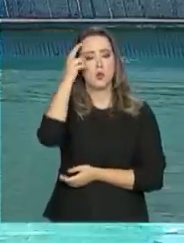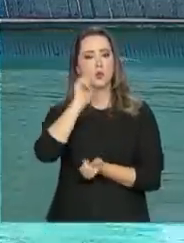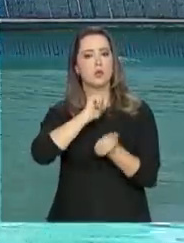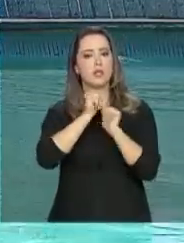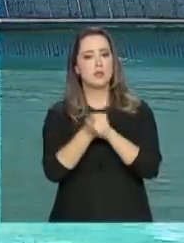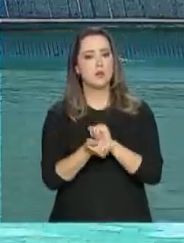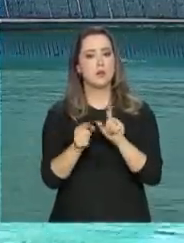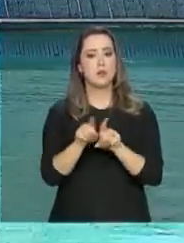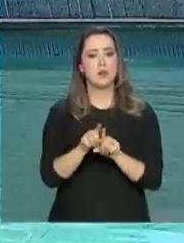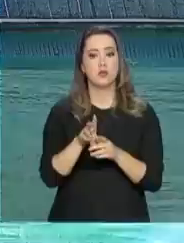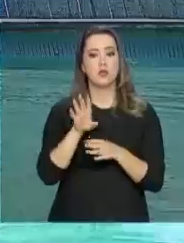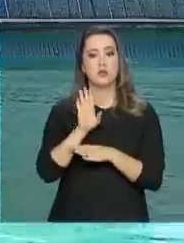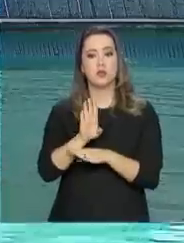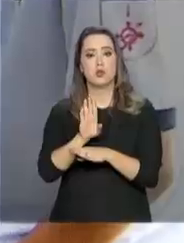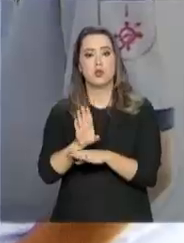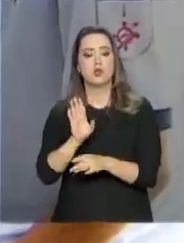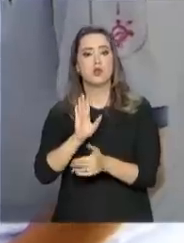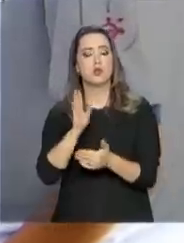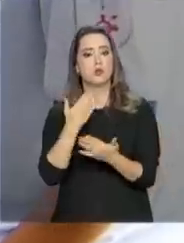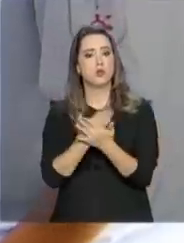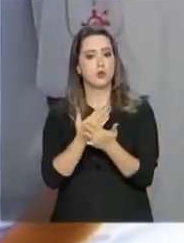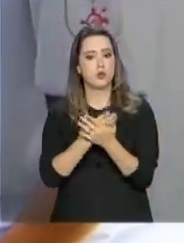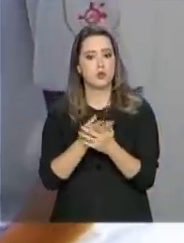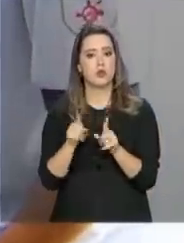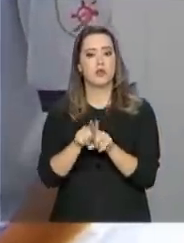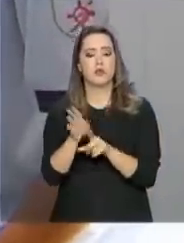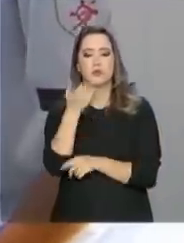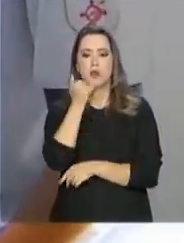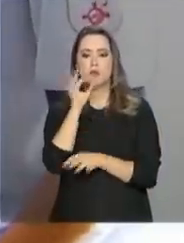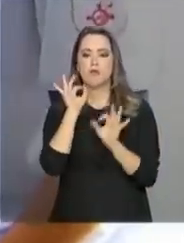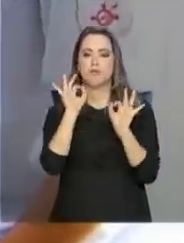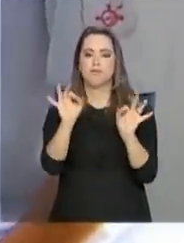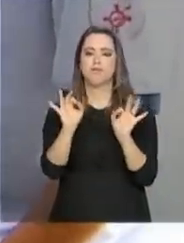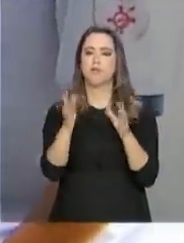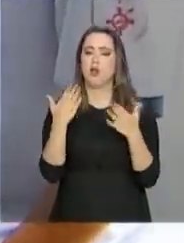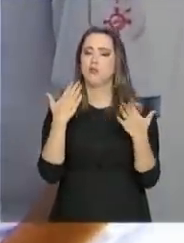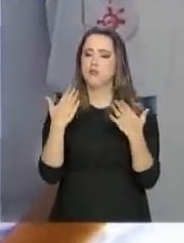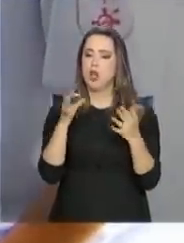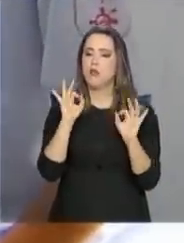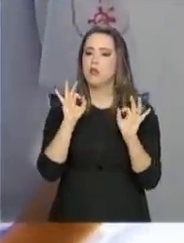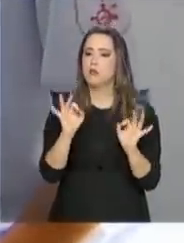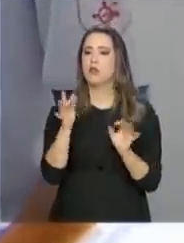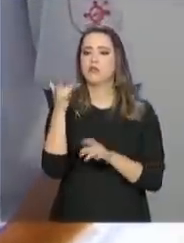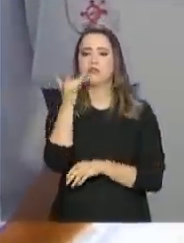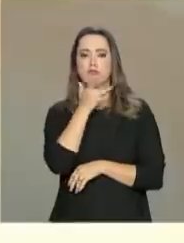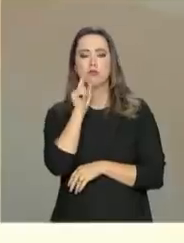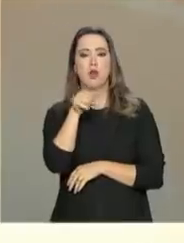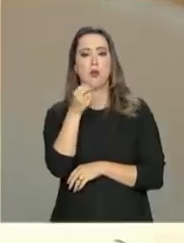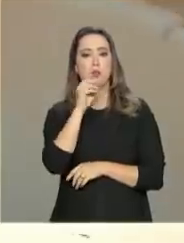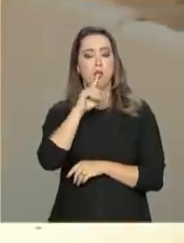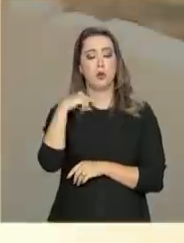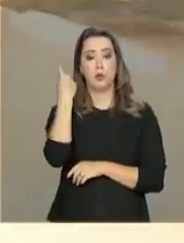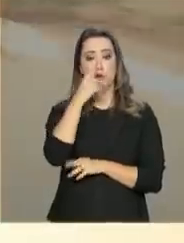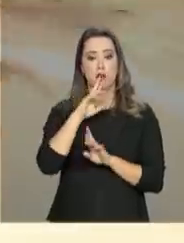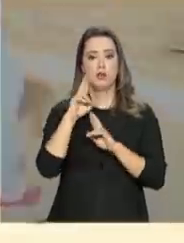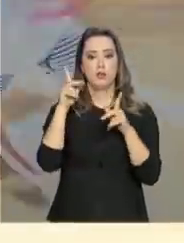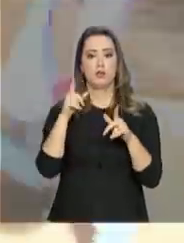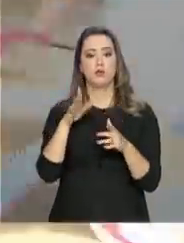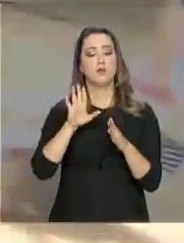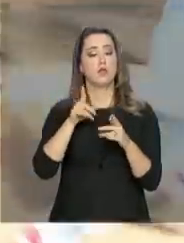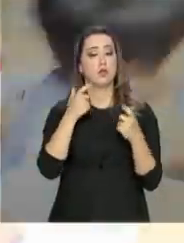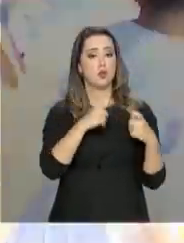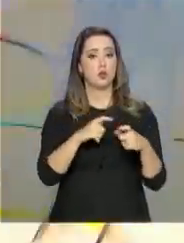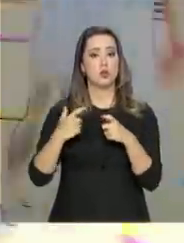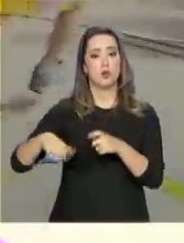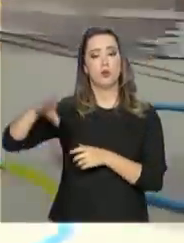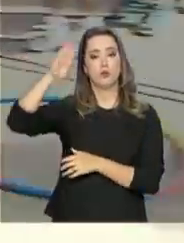e de reforço escolar além de uma alimentação balanceada no contra turno escolar em estruturas da marinha